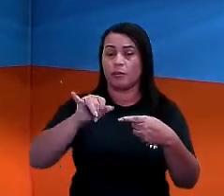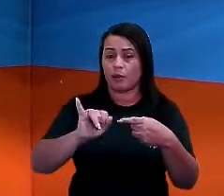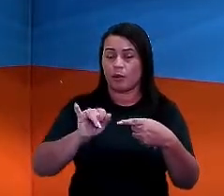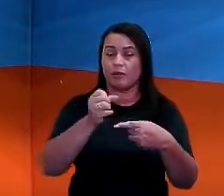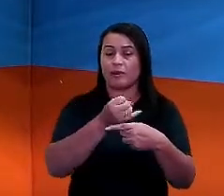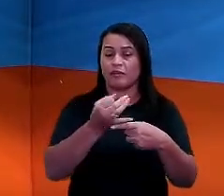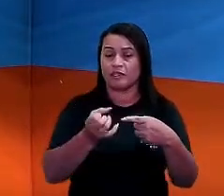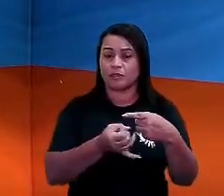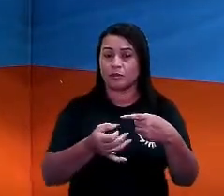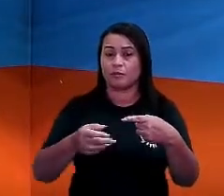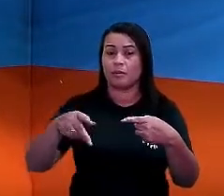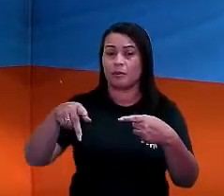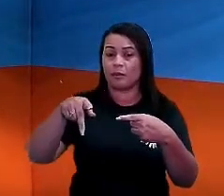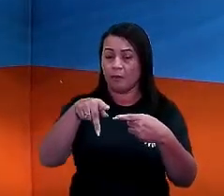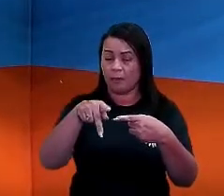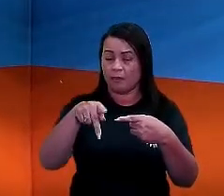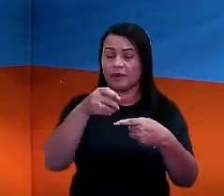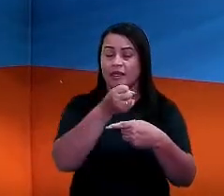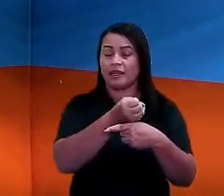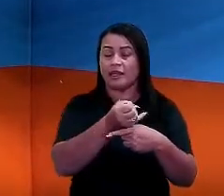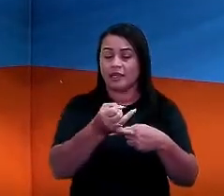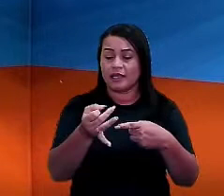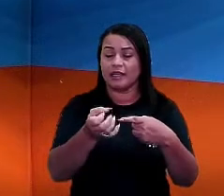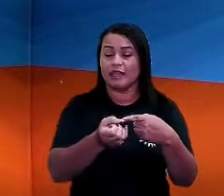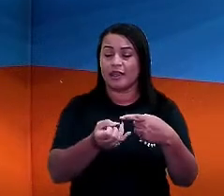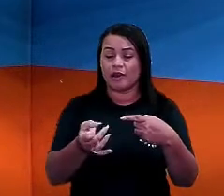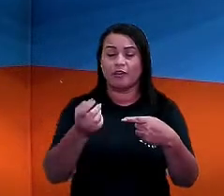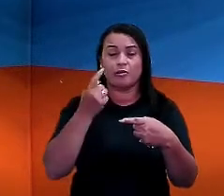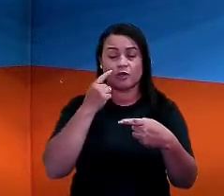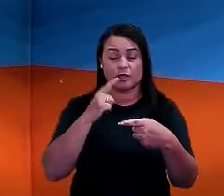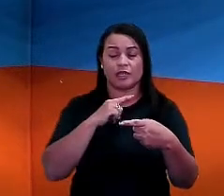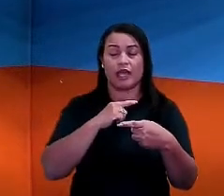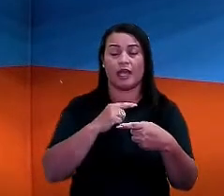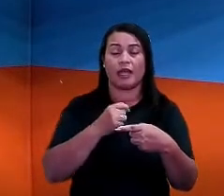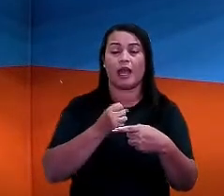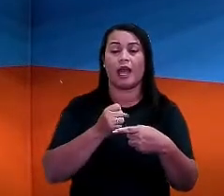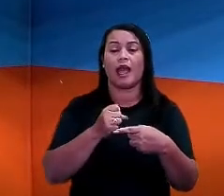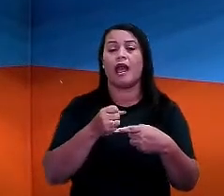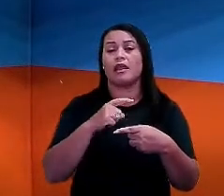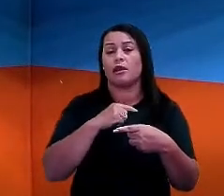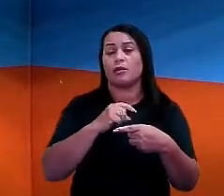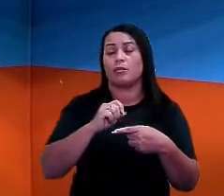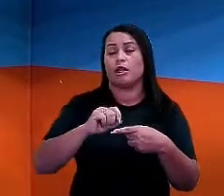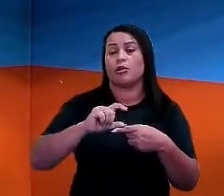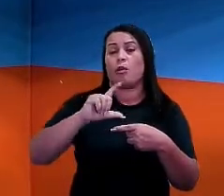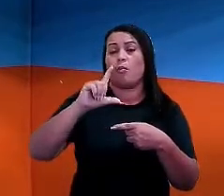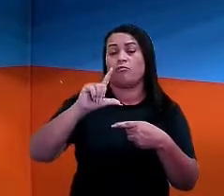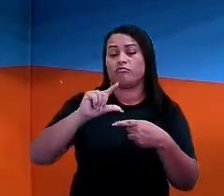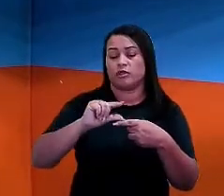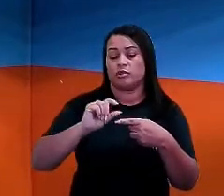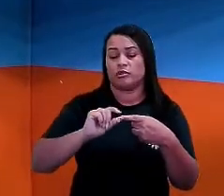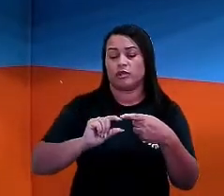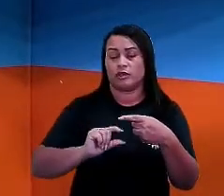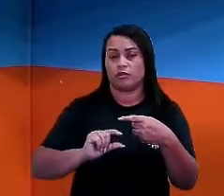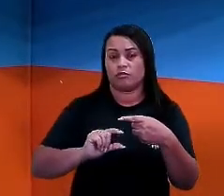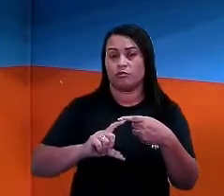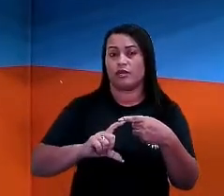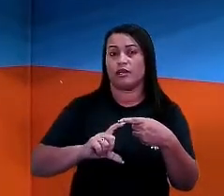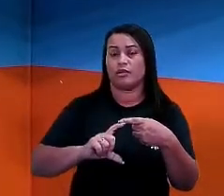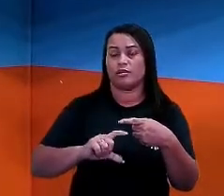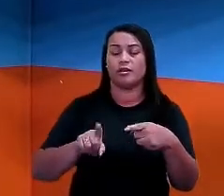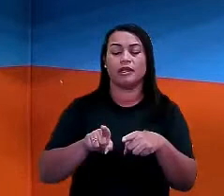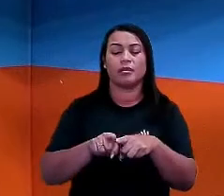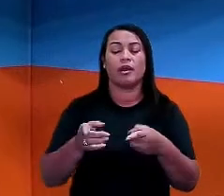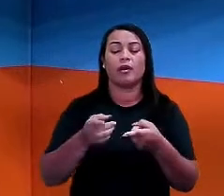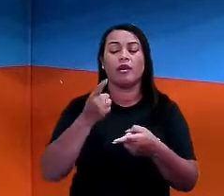imprópria, a fração própria, né, que é quando o numerador é menor do que o denominador. E agora nós vamos ver